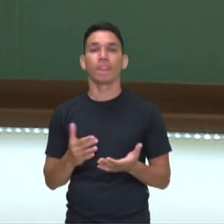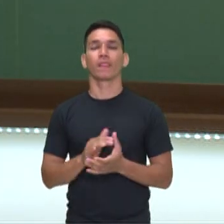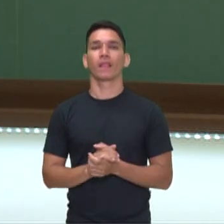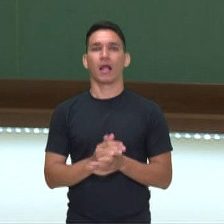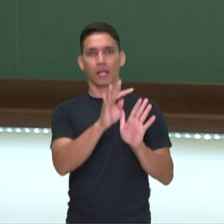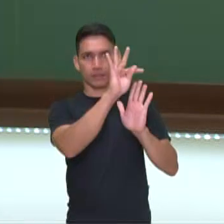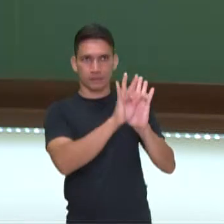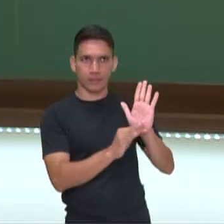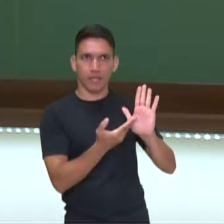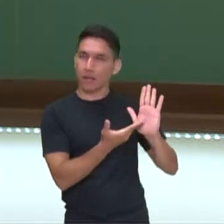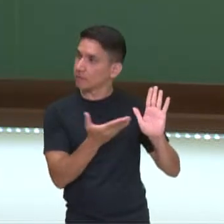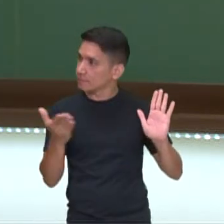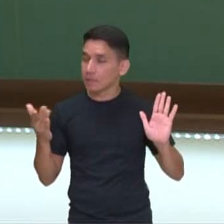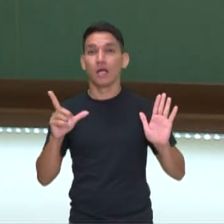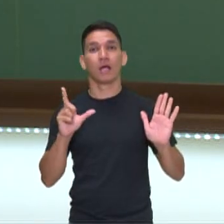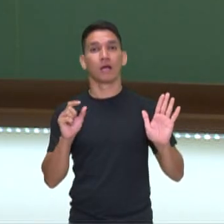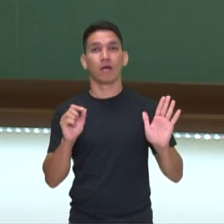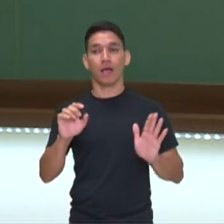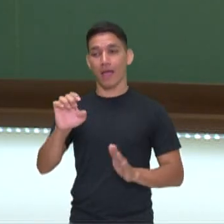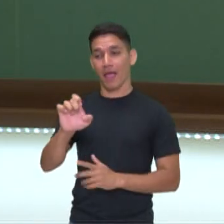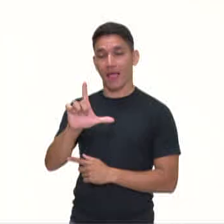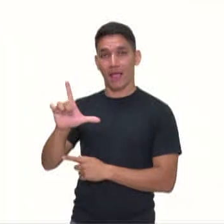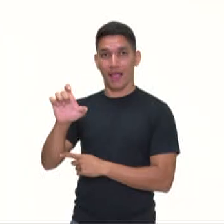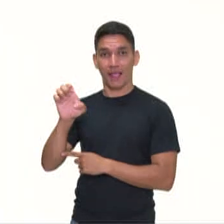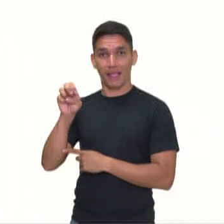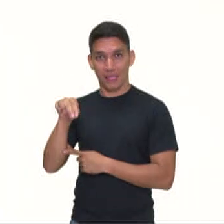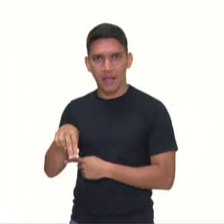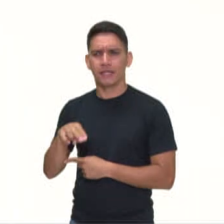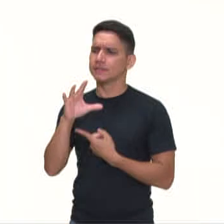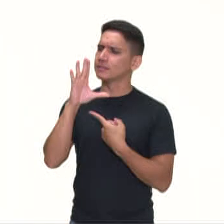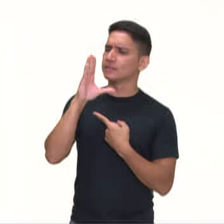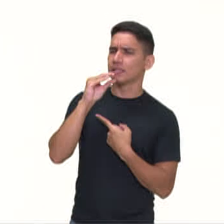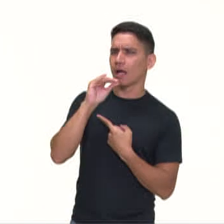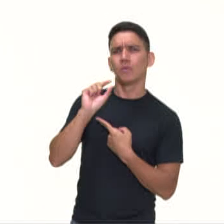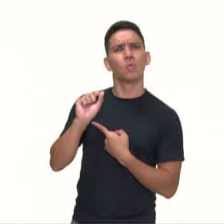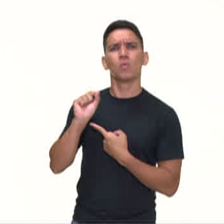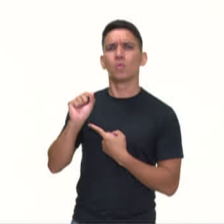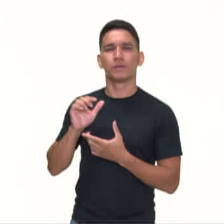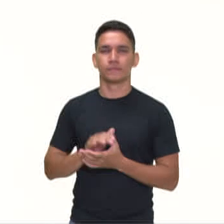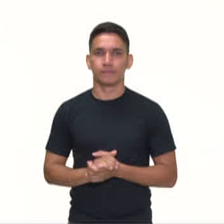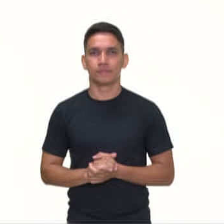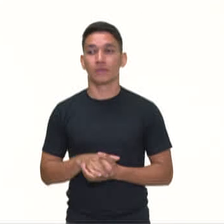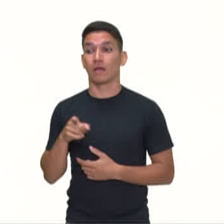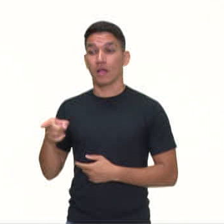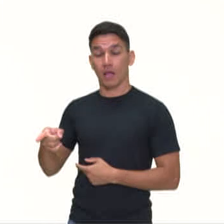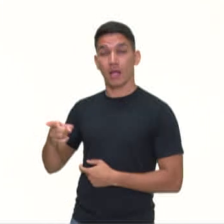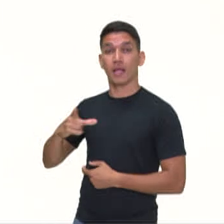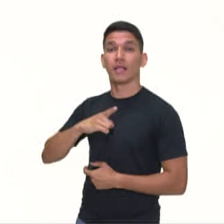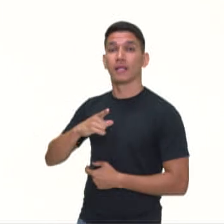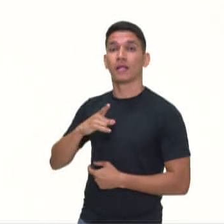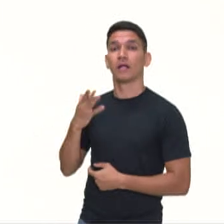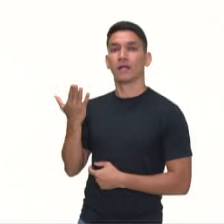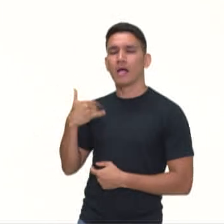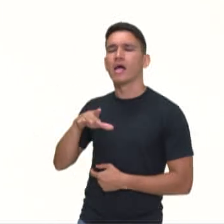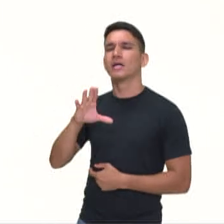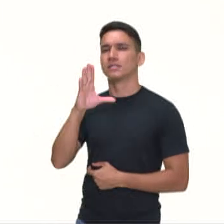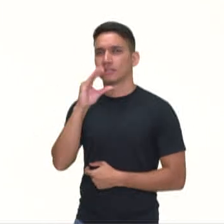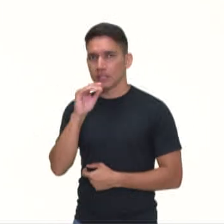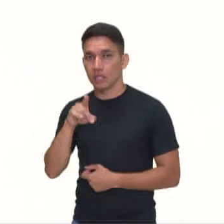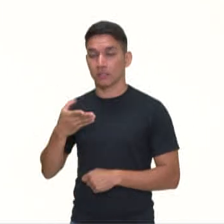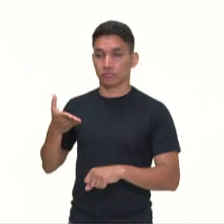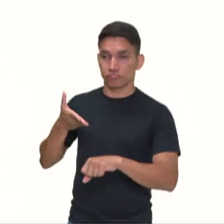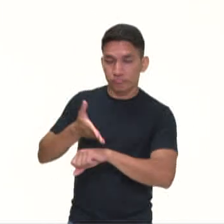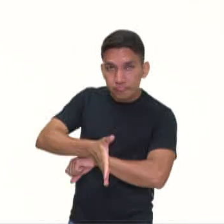Ellen's Saturday. Então, o sábado de Ellen. When Ellen wakes up on Saturday, there's snow on the ground.